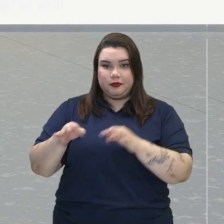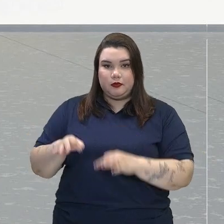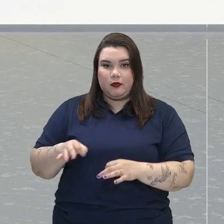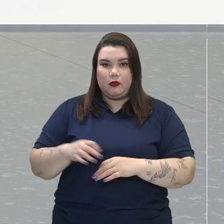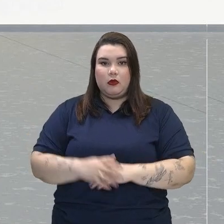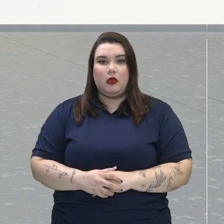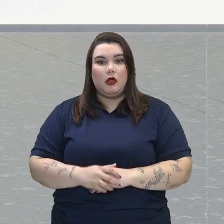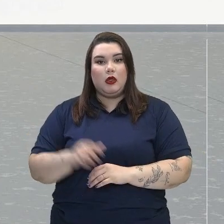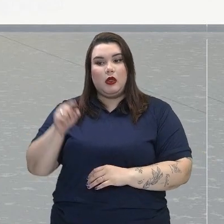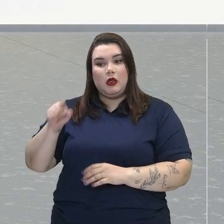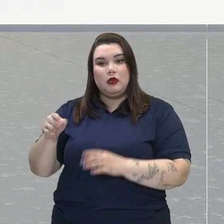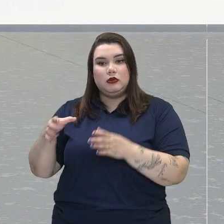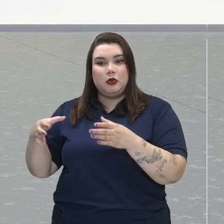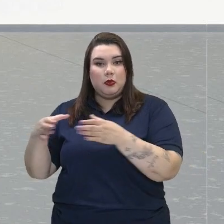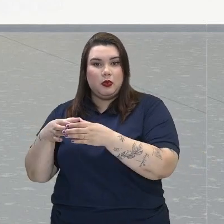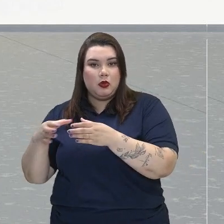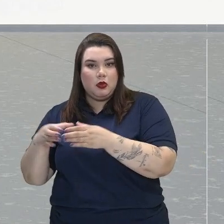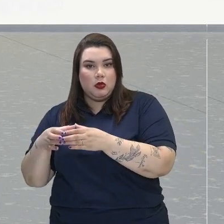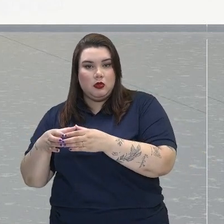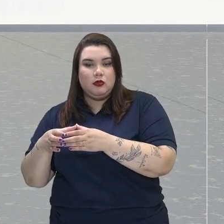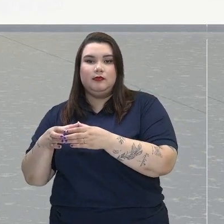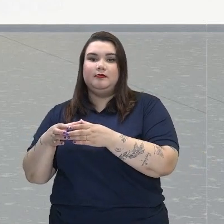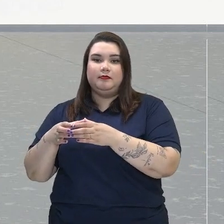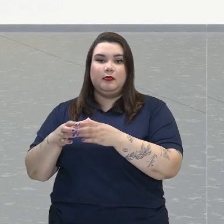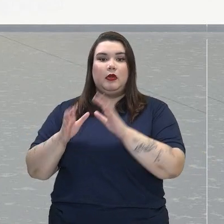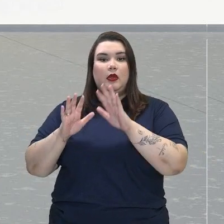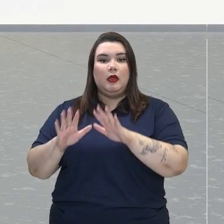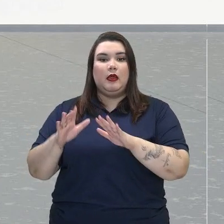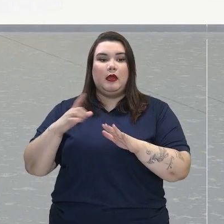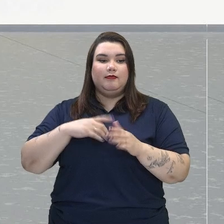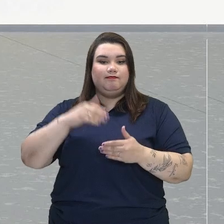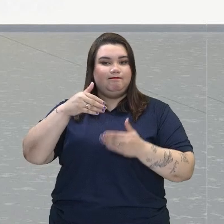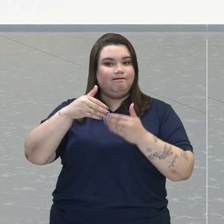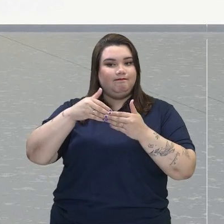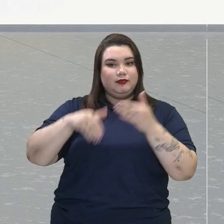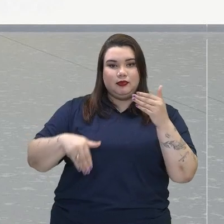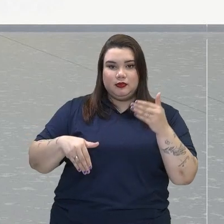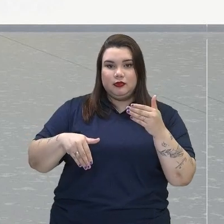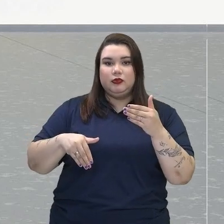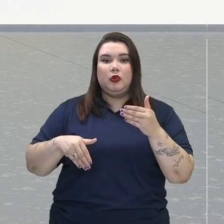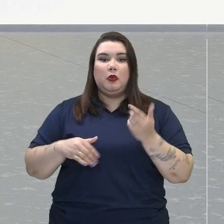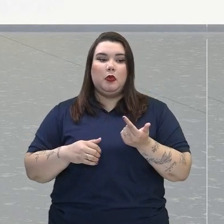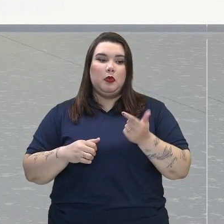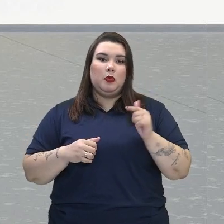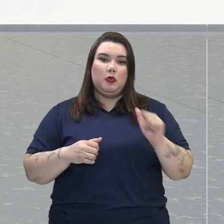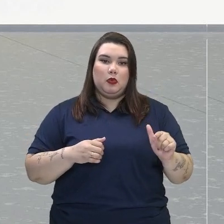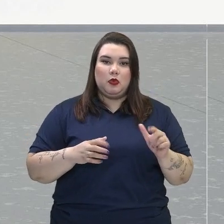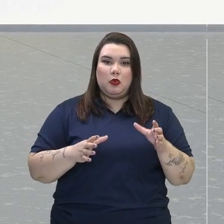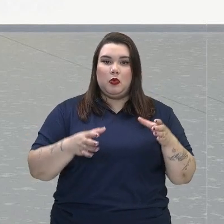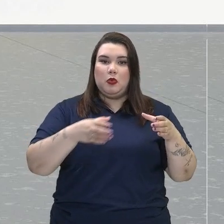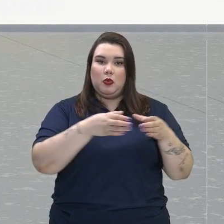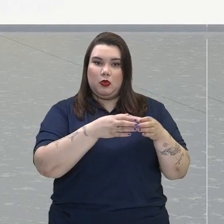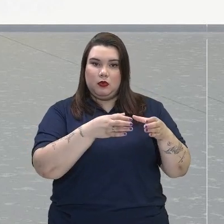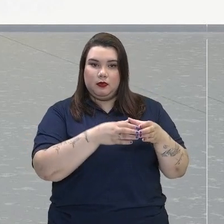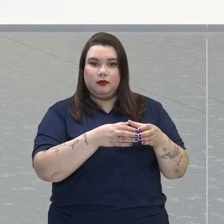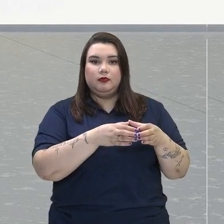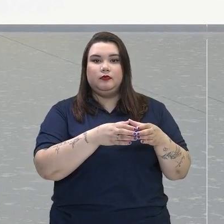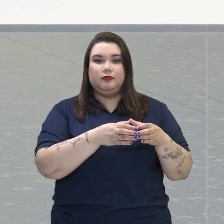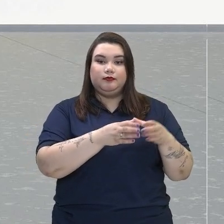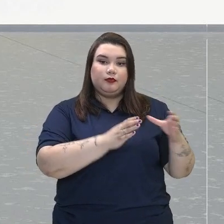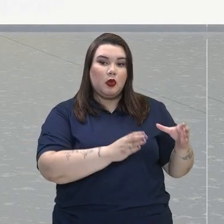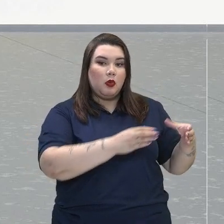esse bloco completamente oposto ao bloco defendido, né, às ideias defendidas pelo